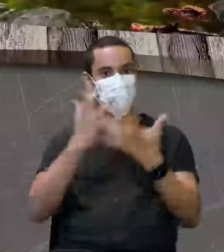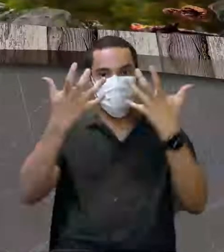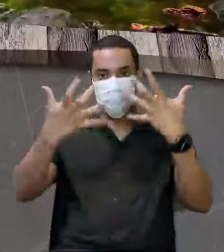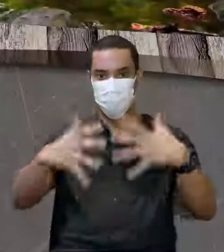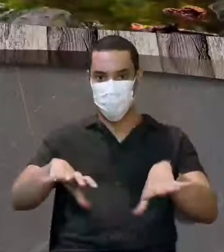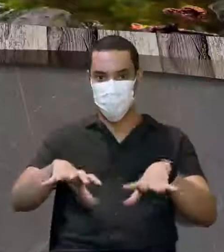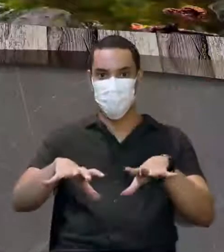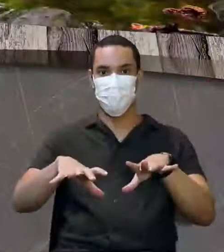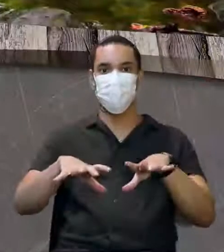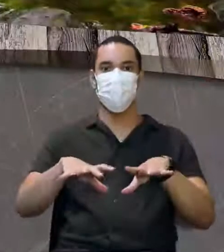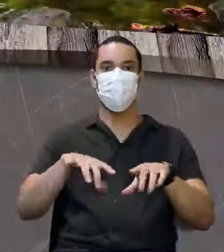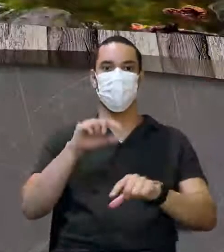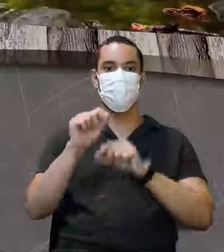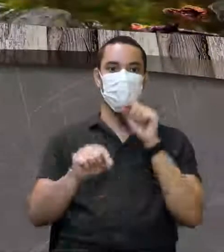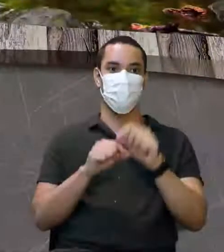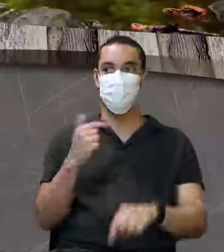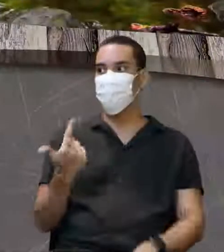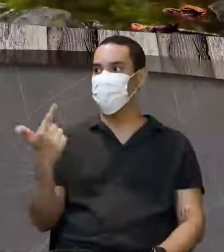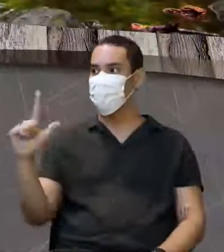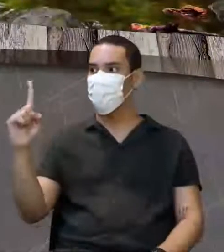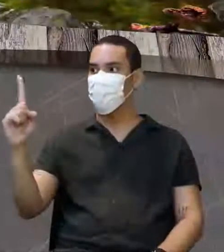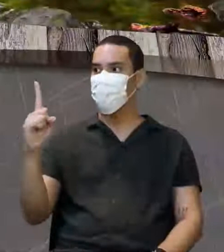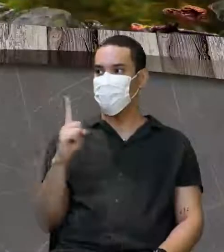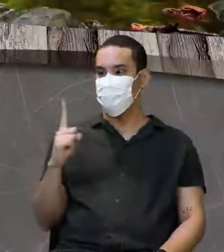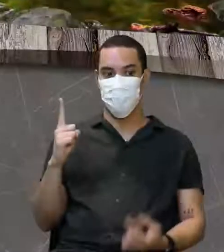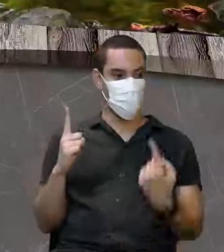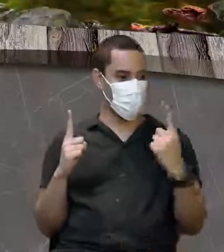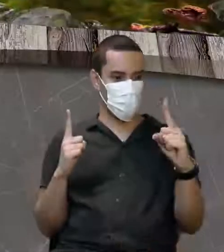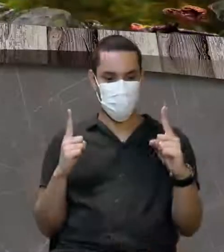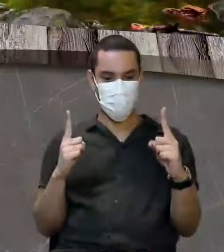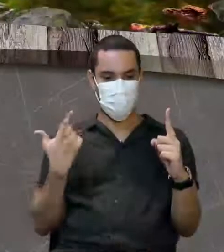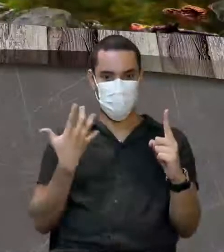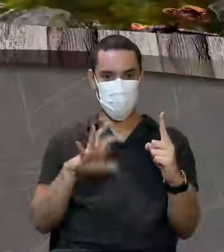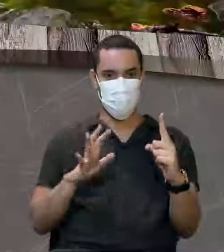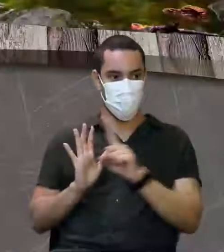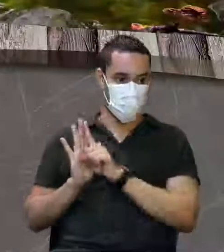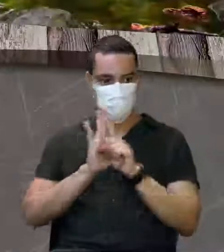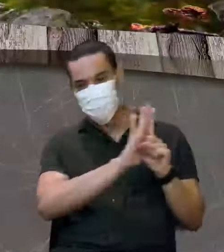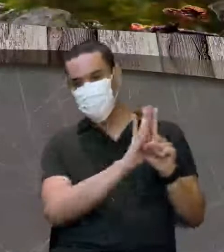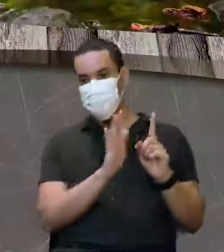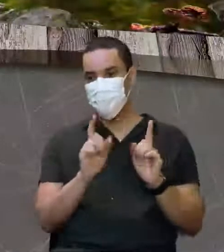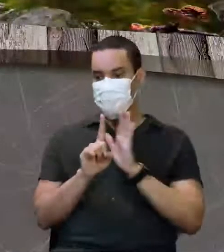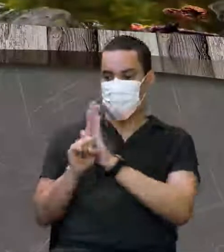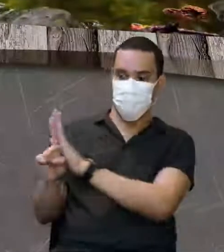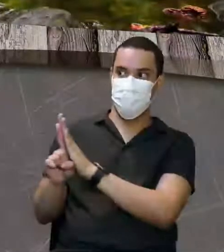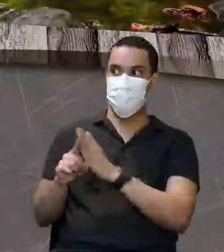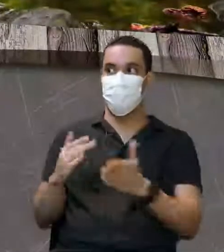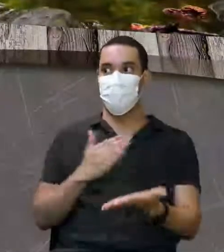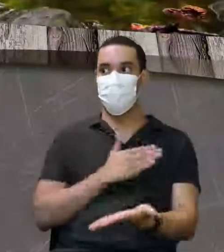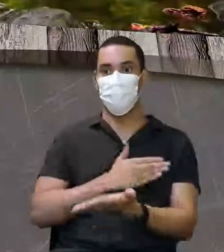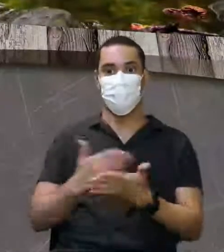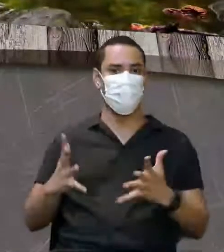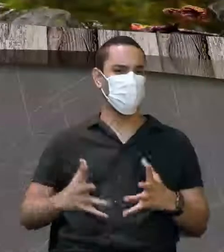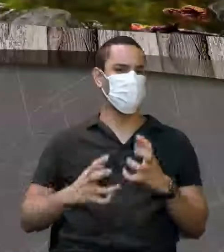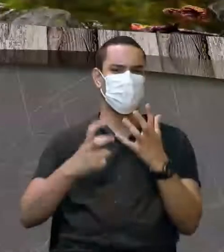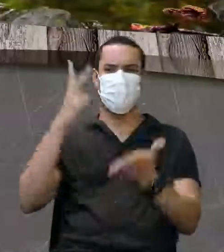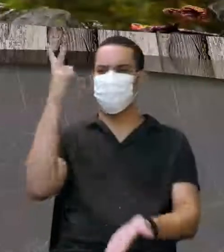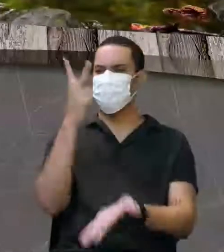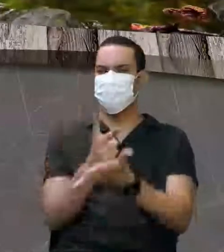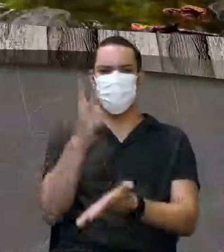que aquele outro indivíduo ali estivesse próximo da sua cria. E aí eles começavam a brigar. Sempre houve,